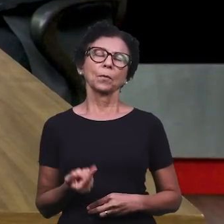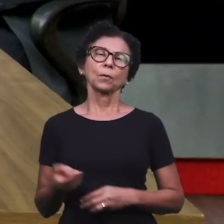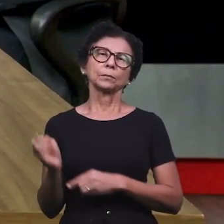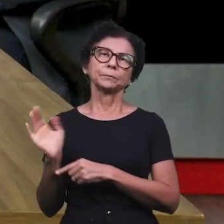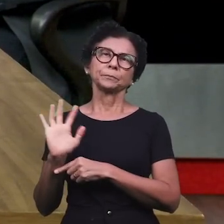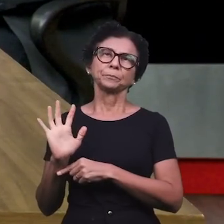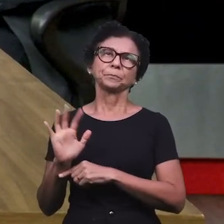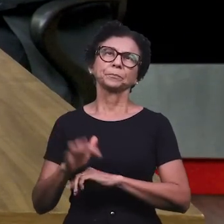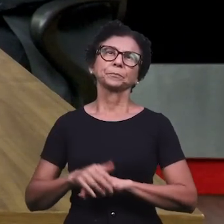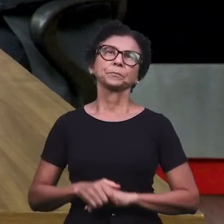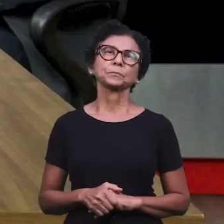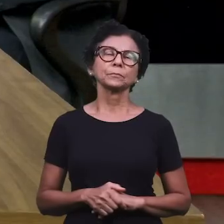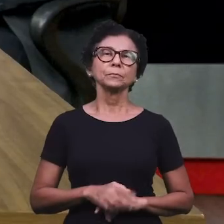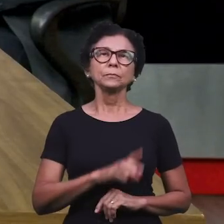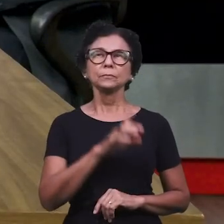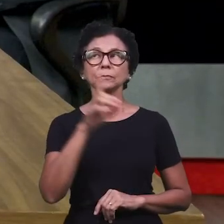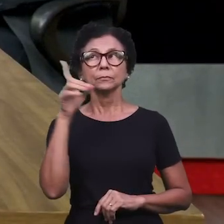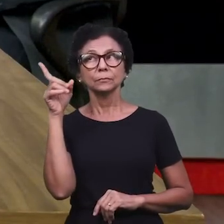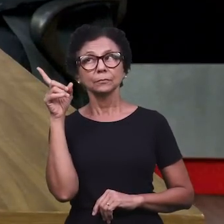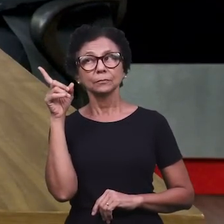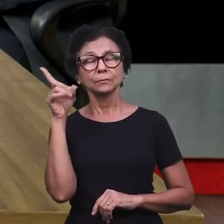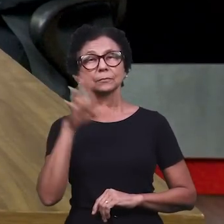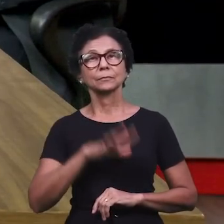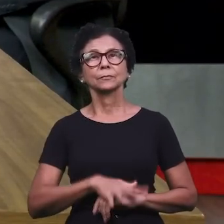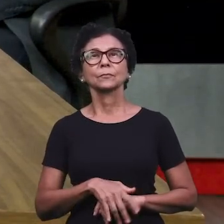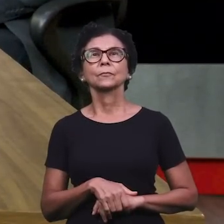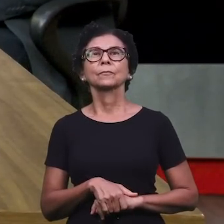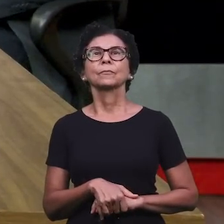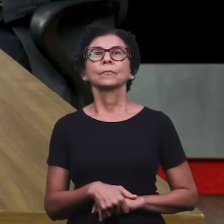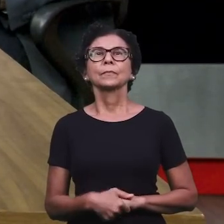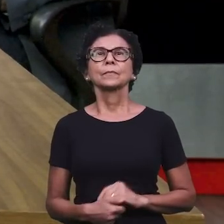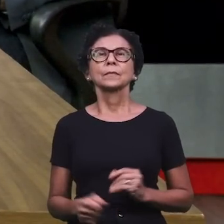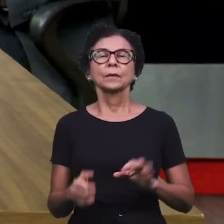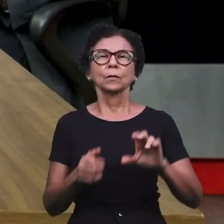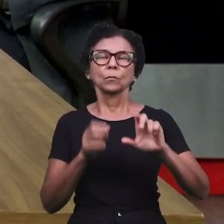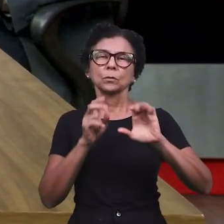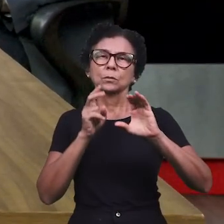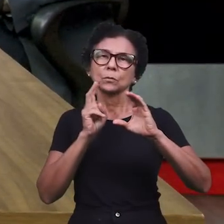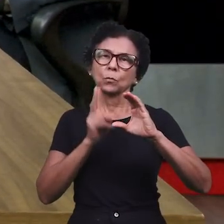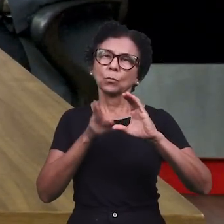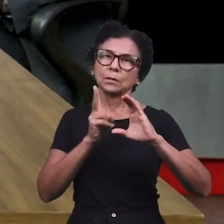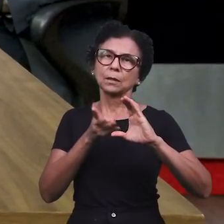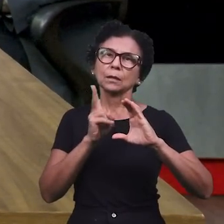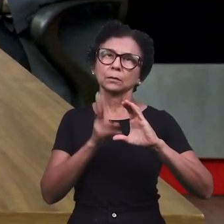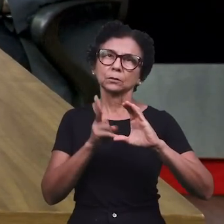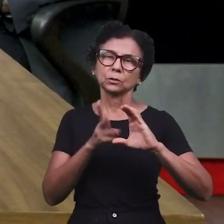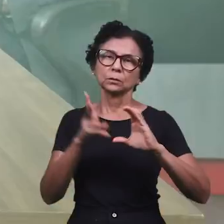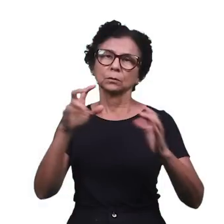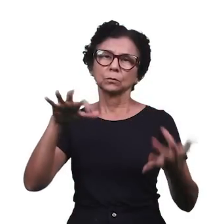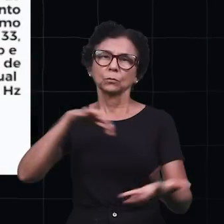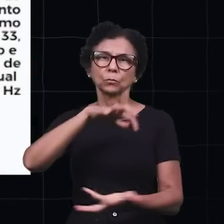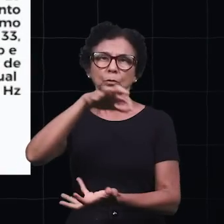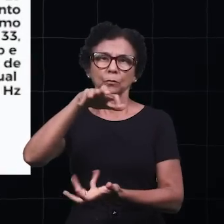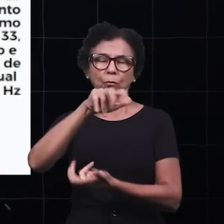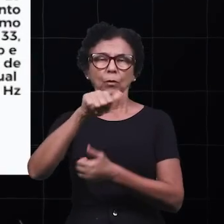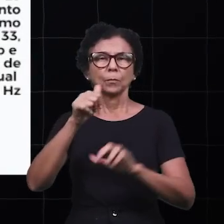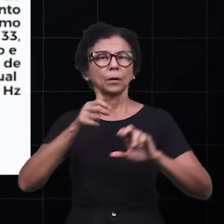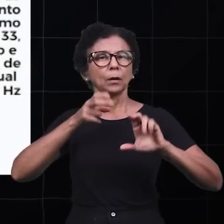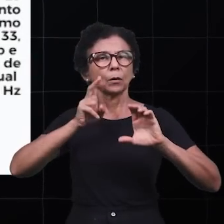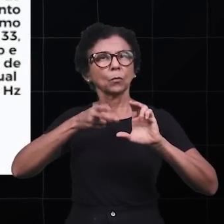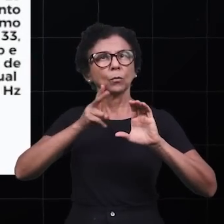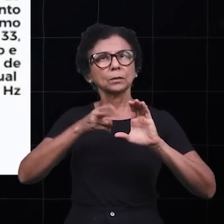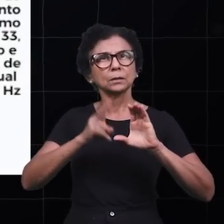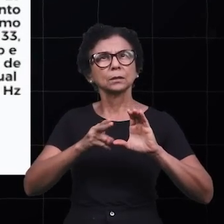Pode passar o próximo. E aí Deus estabeleceu, dentre algumas constantes universais. Então aqui nós temos a